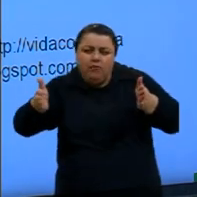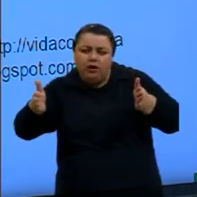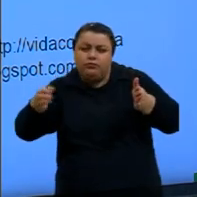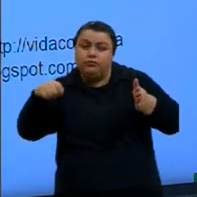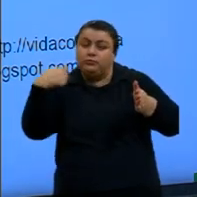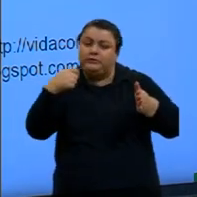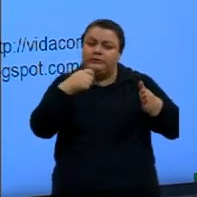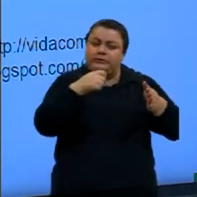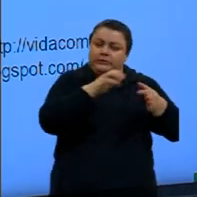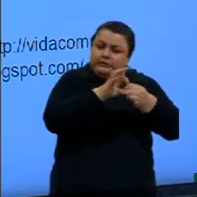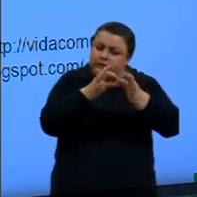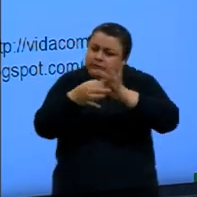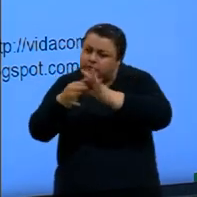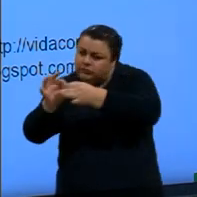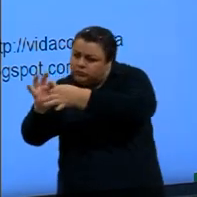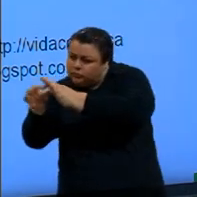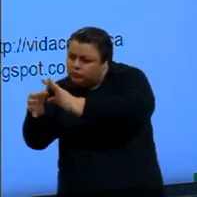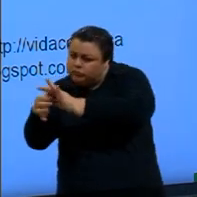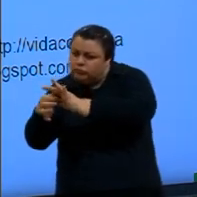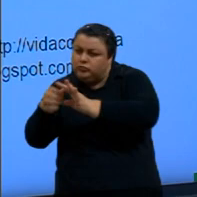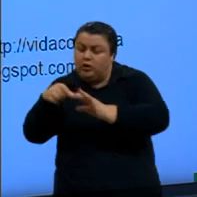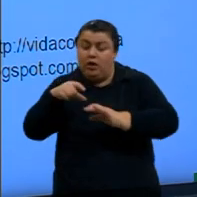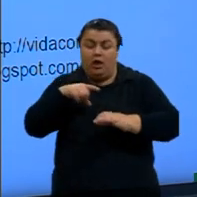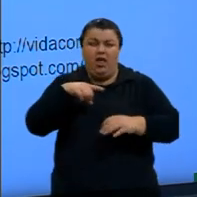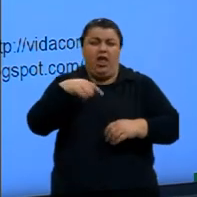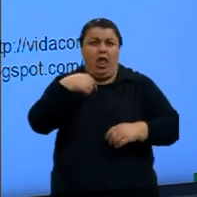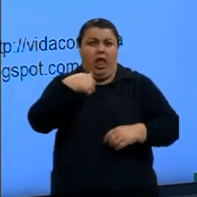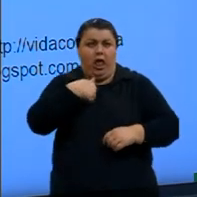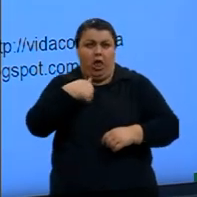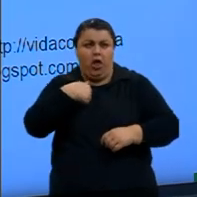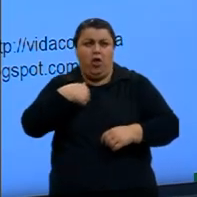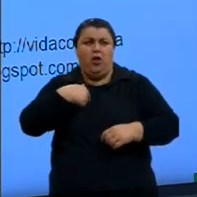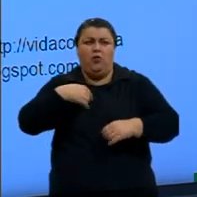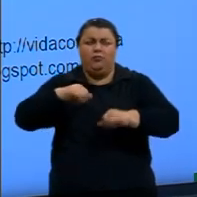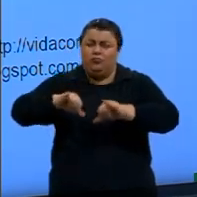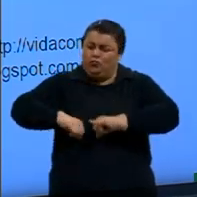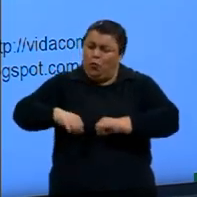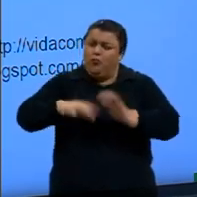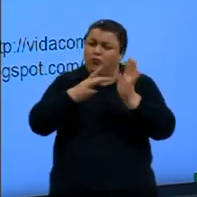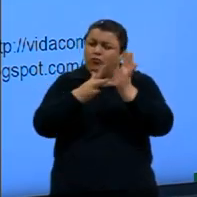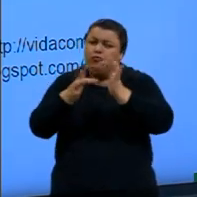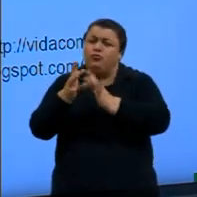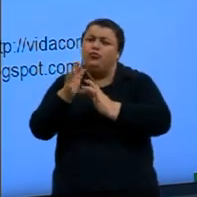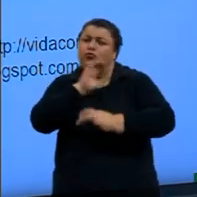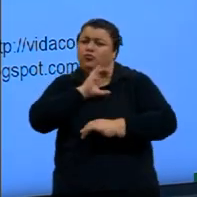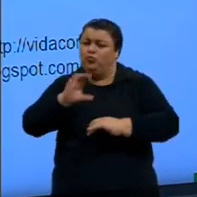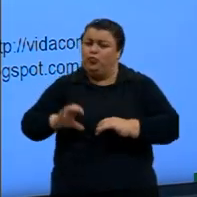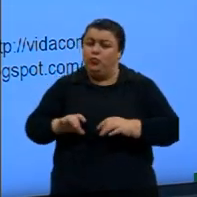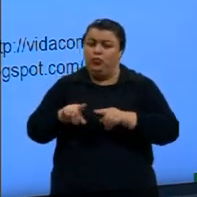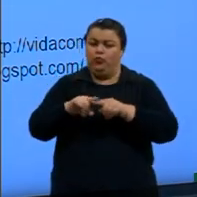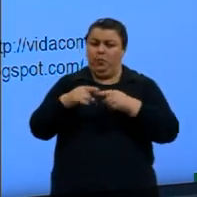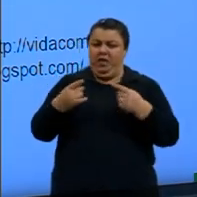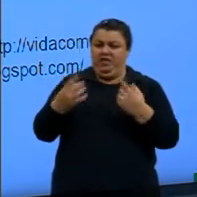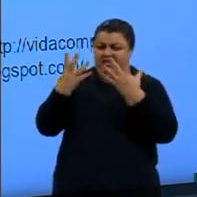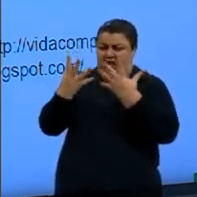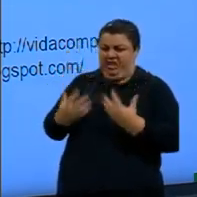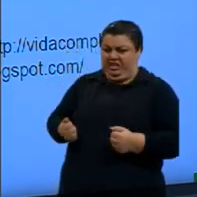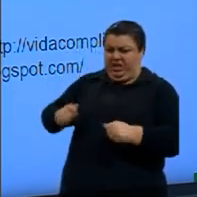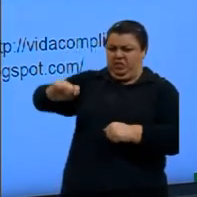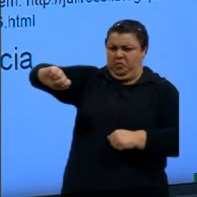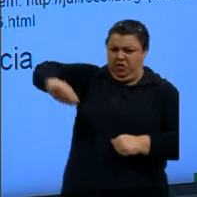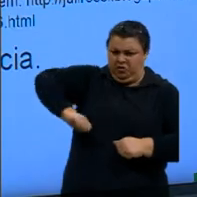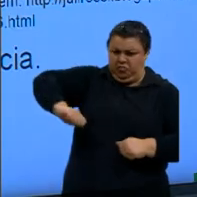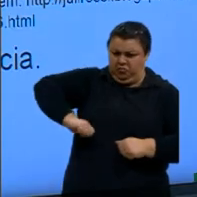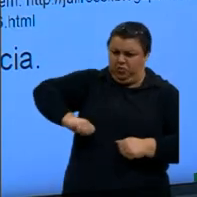preciso Um encadeamento eu me compadeço com Jesus louvável e mas sou a favor da cultura não há encadeamento das